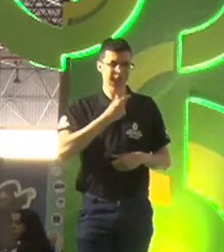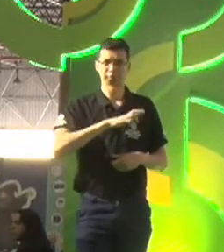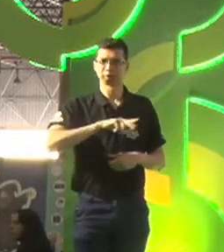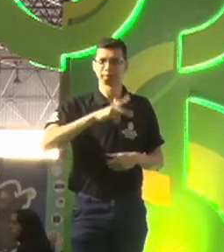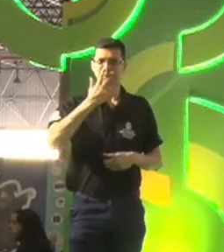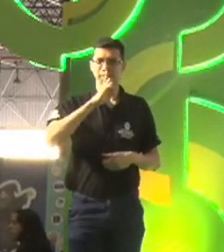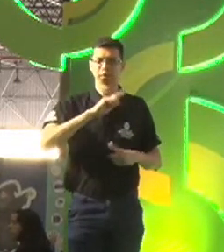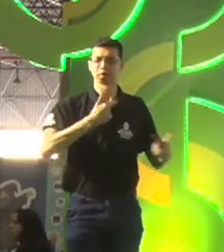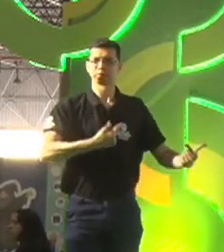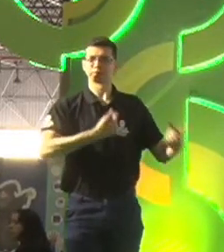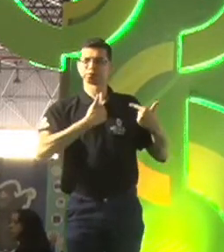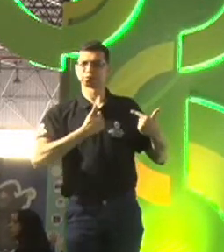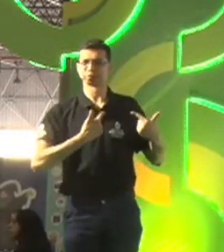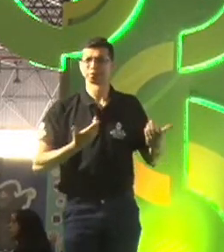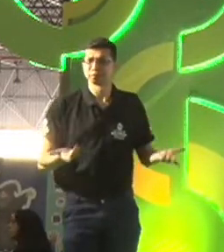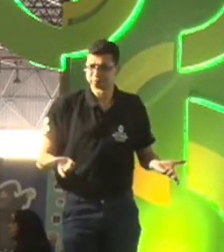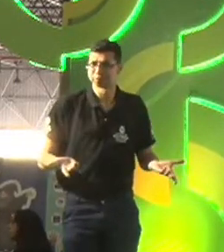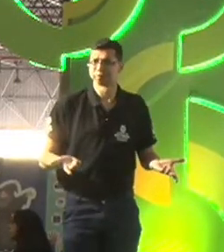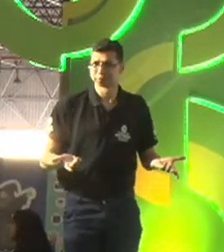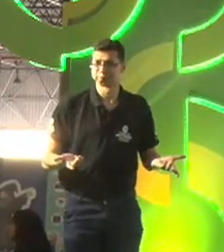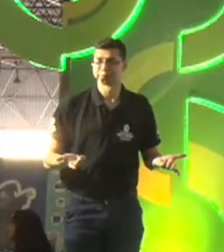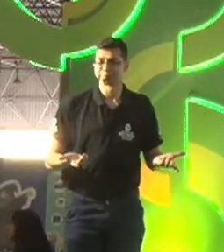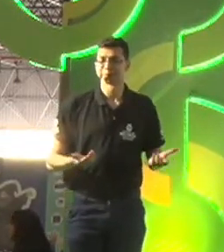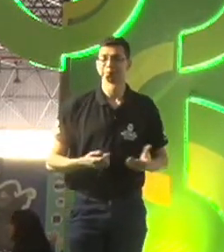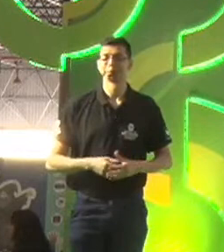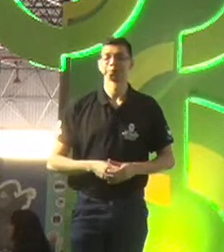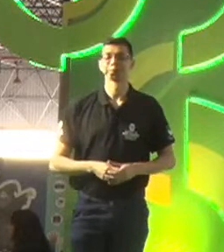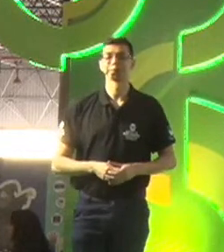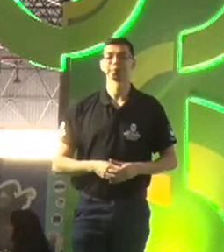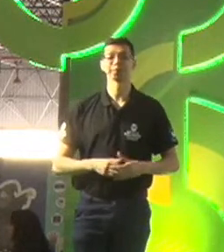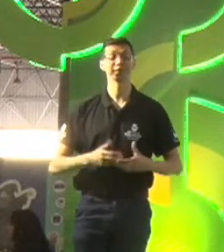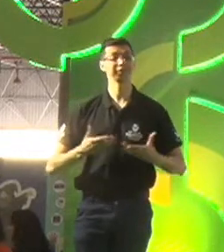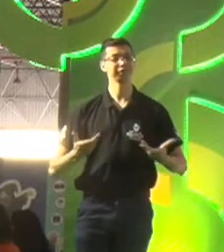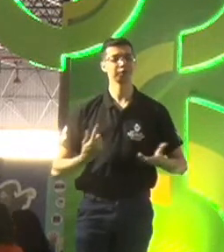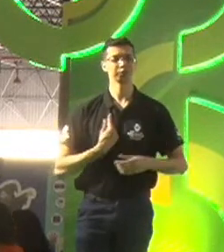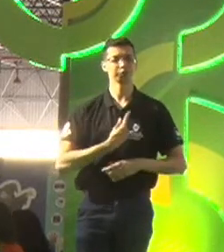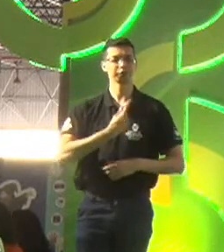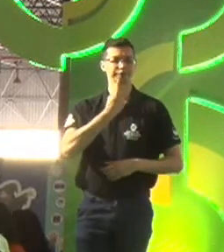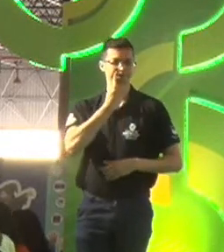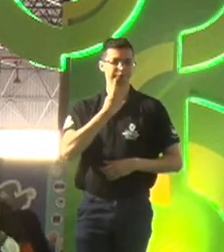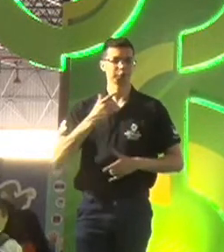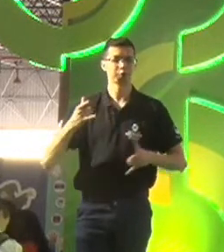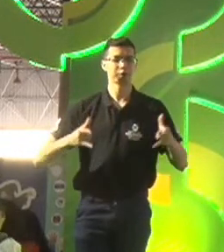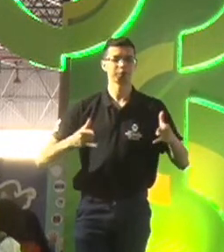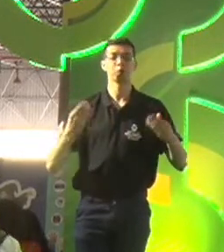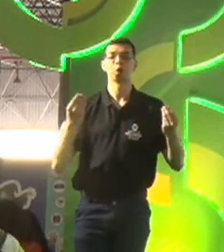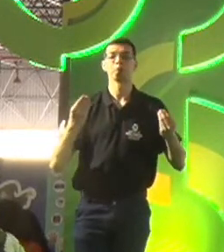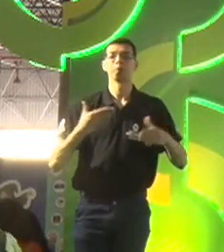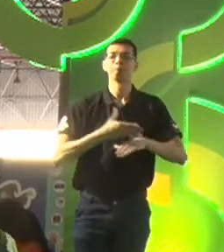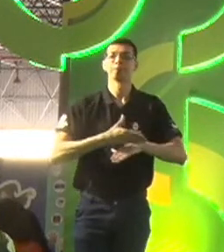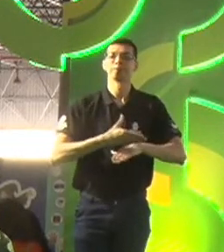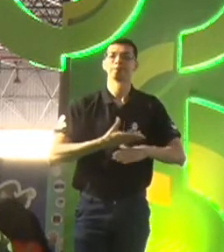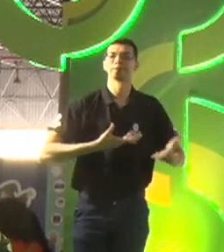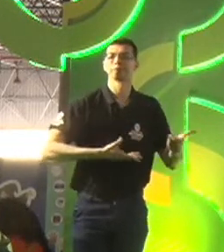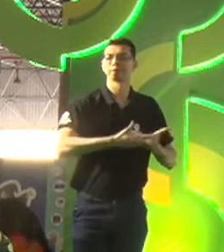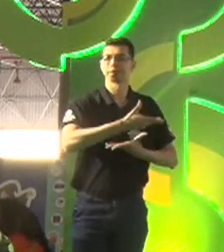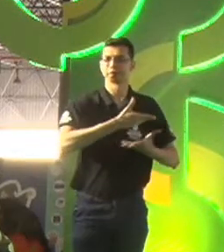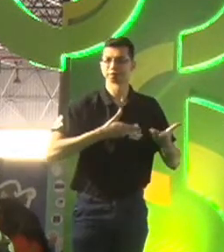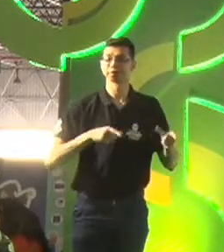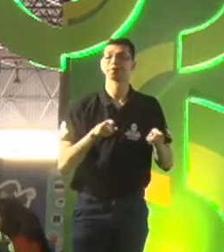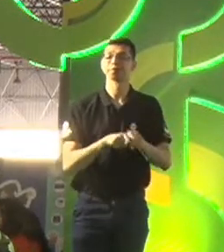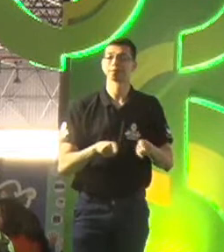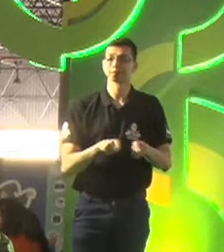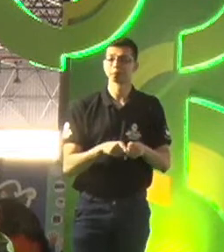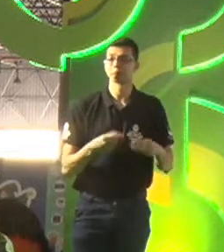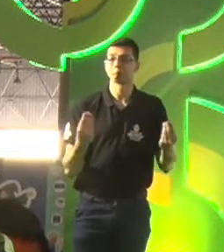ameaça Então isso é o que a gente pensa no robô de como a gente interage com eles de como a gente